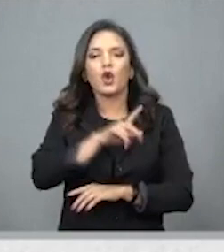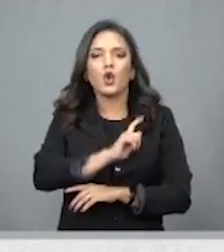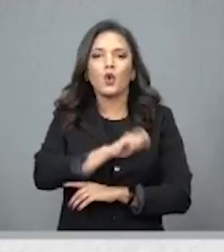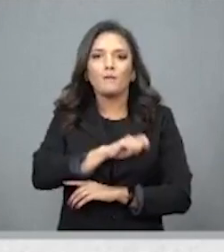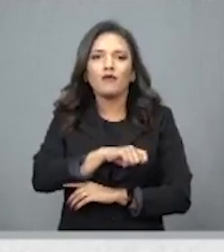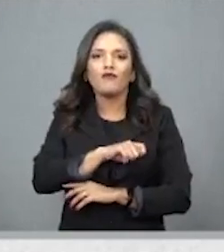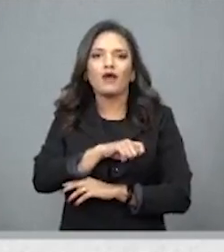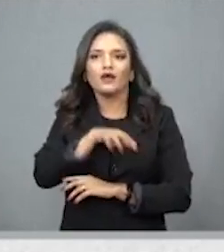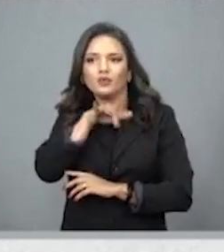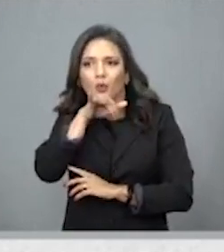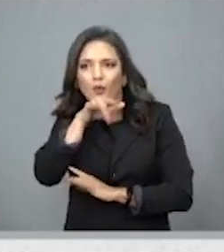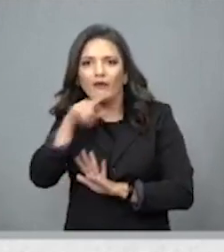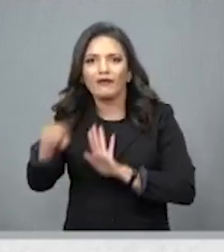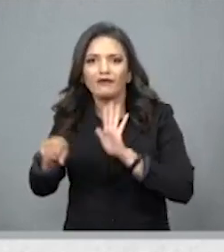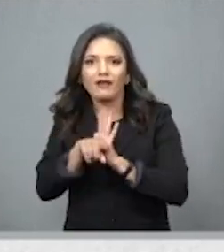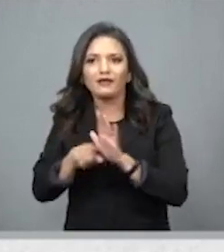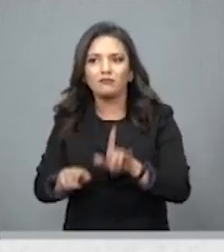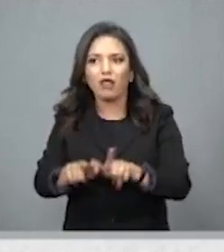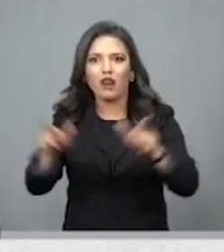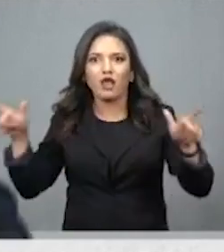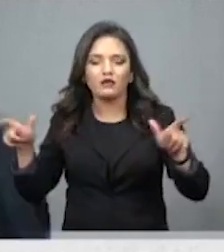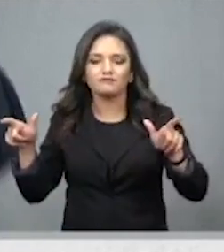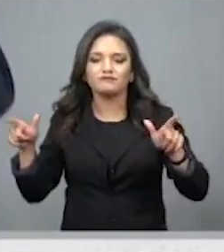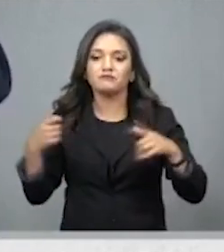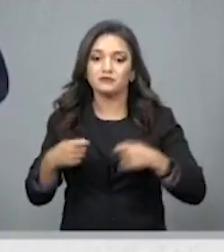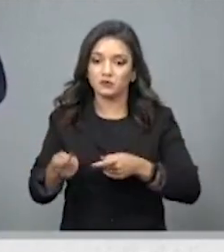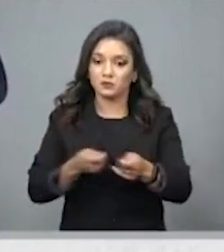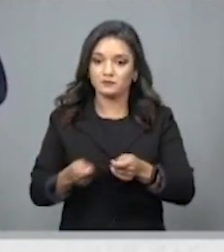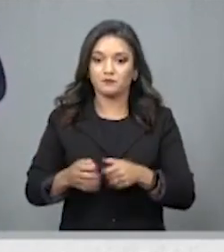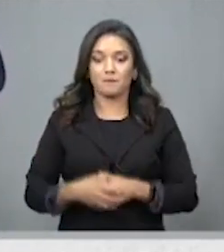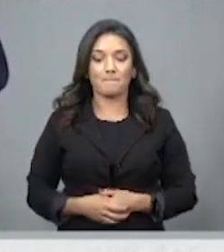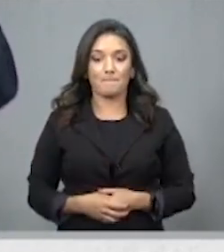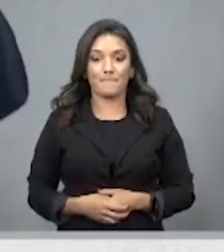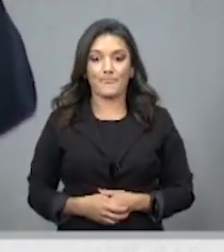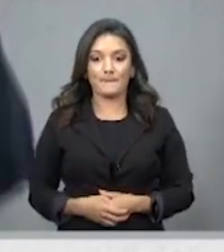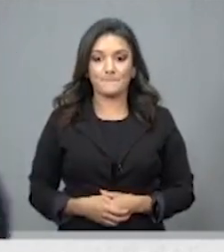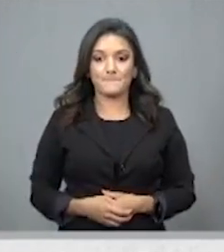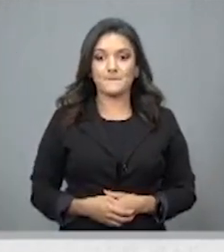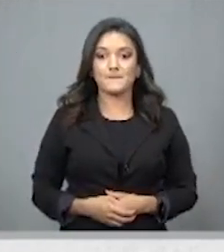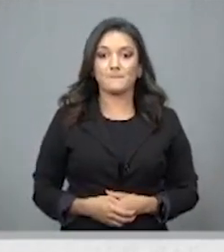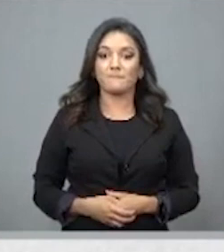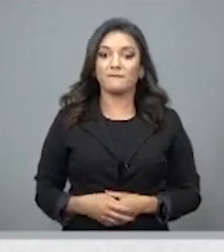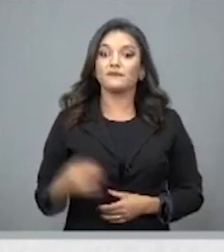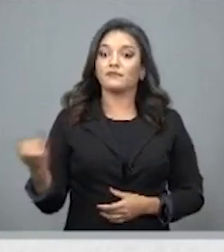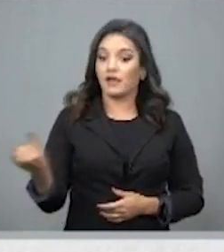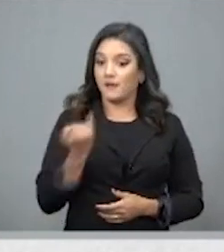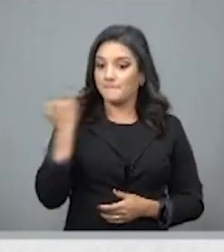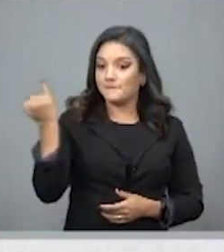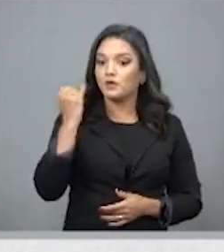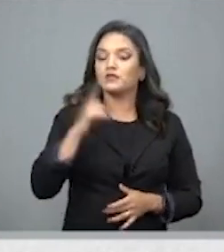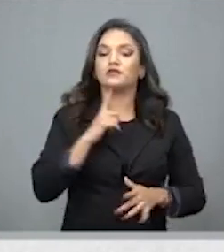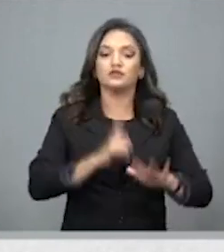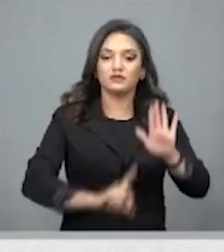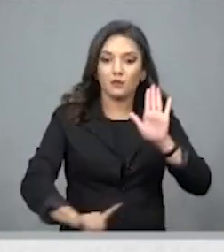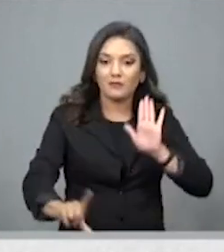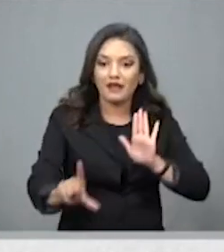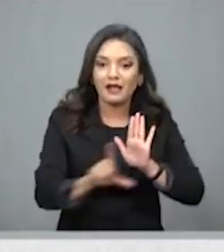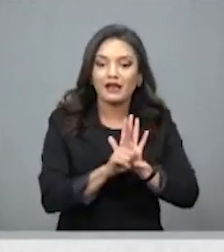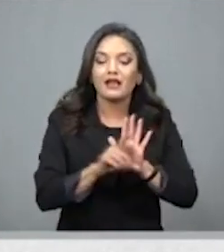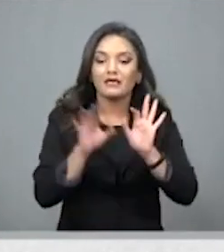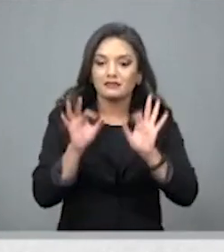possível um controle estatal é preciso o vovô é importante um arcabouço legal estatal